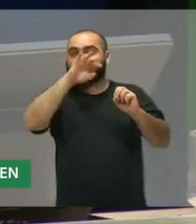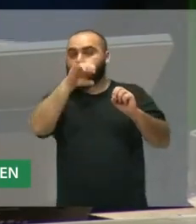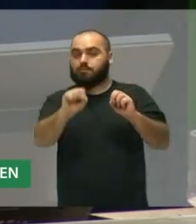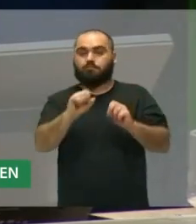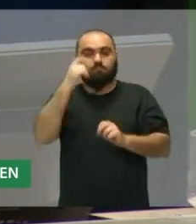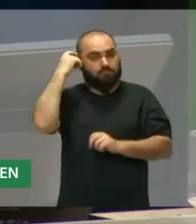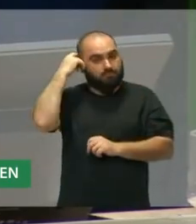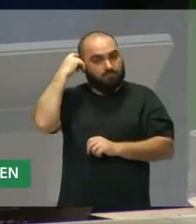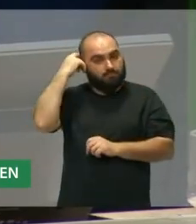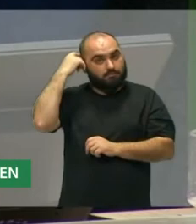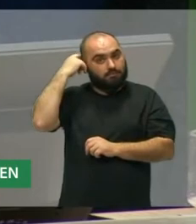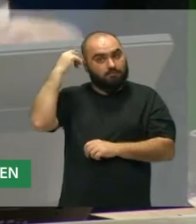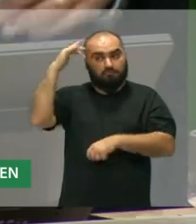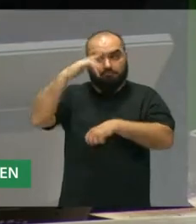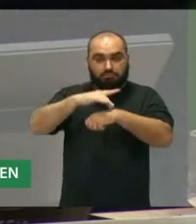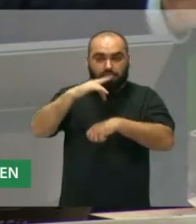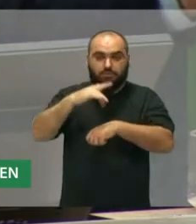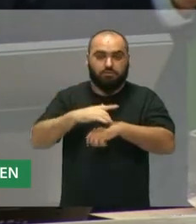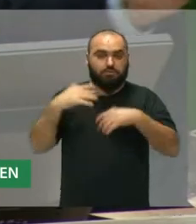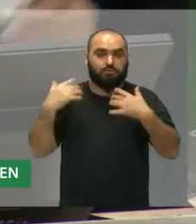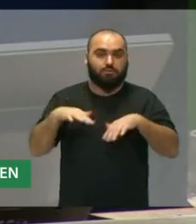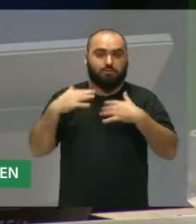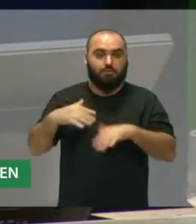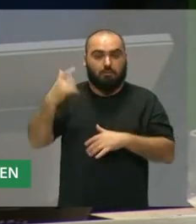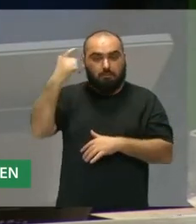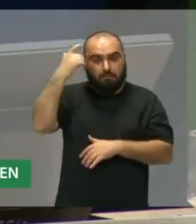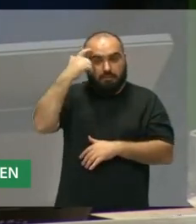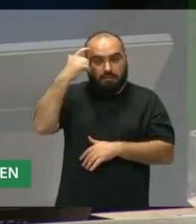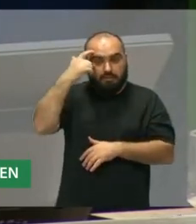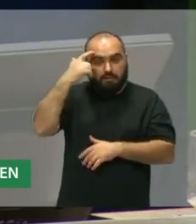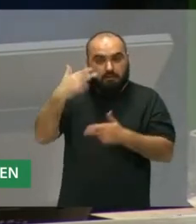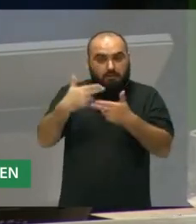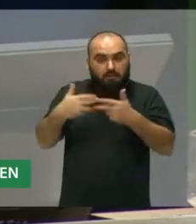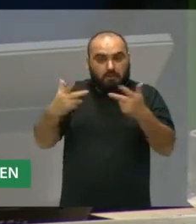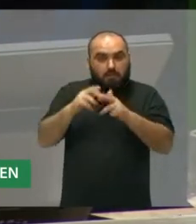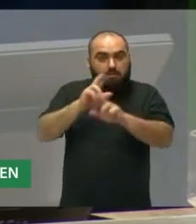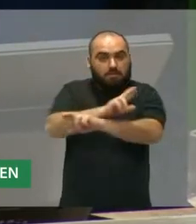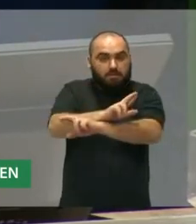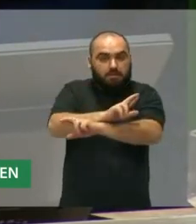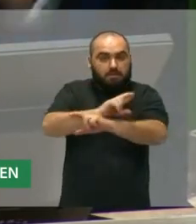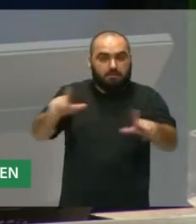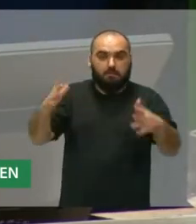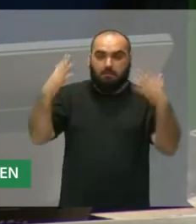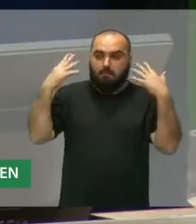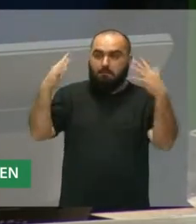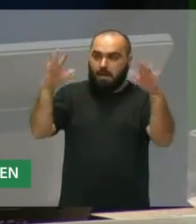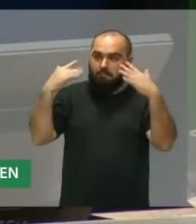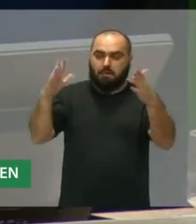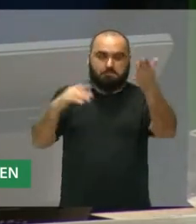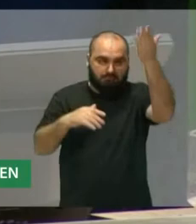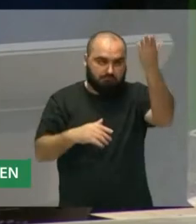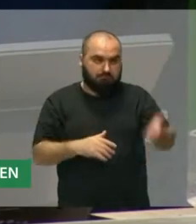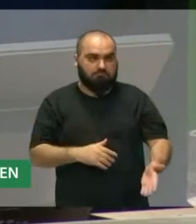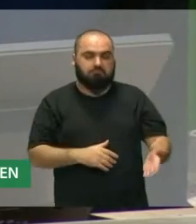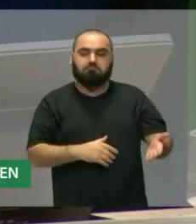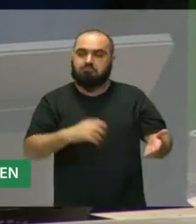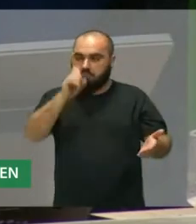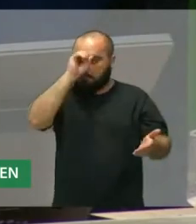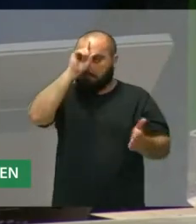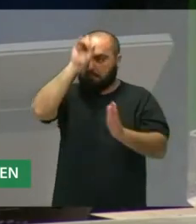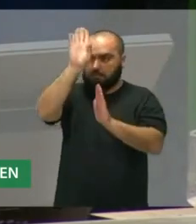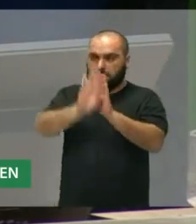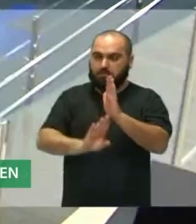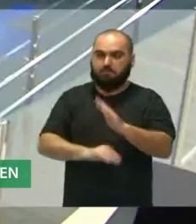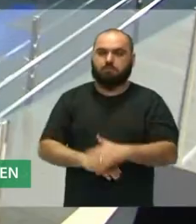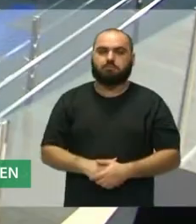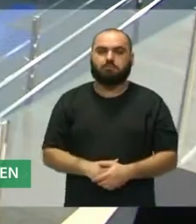um absurdo até nós pensarmos qualquer coisa diferente a isso. Parabéns, irmã. Parabéns, Hospital Marieta.